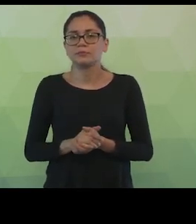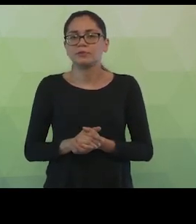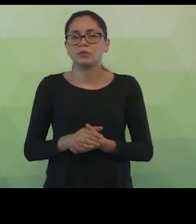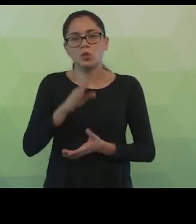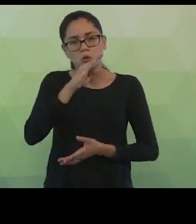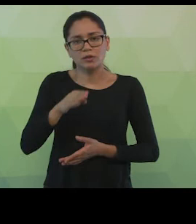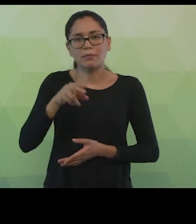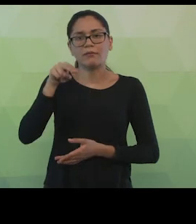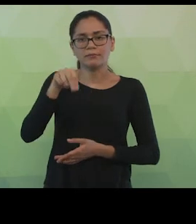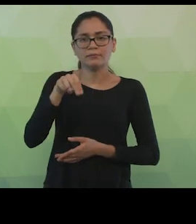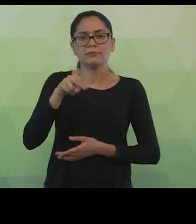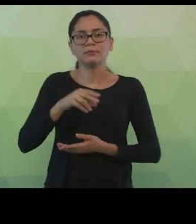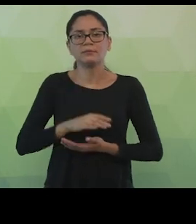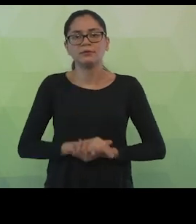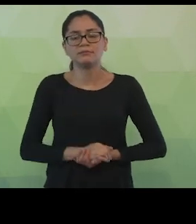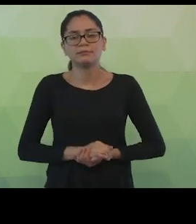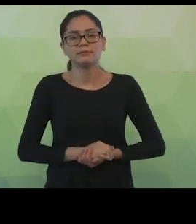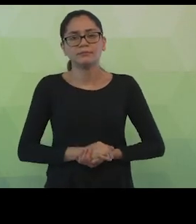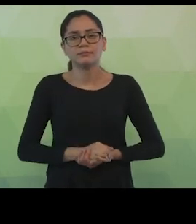barra n.